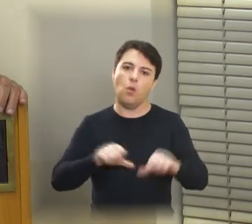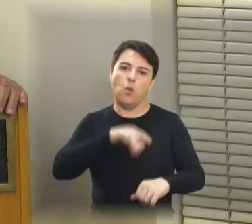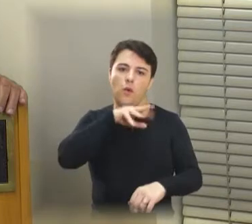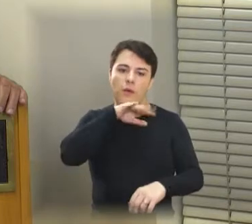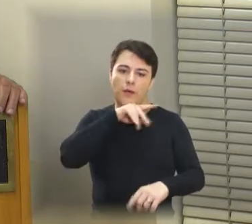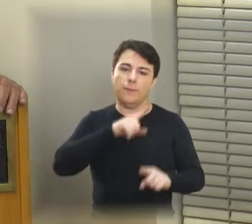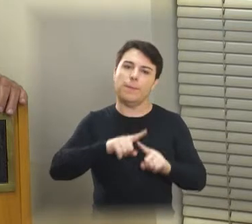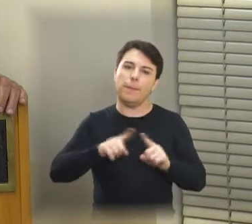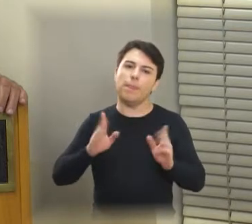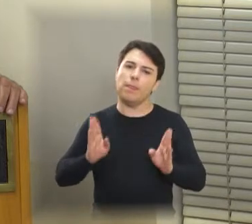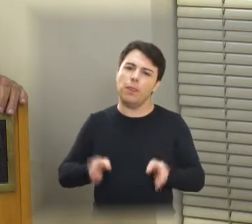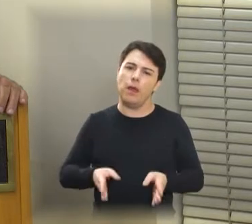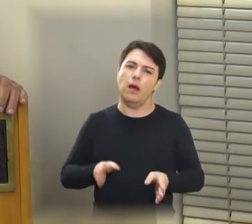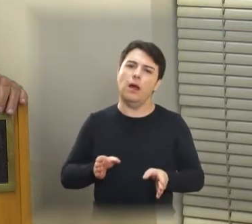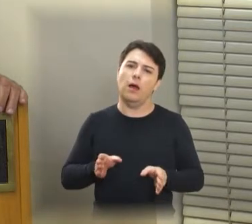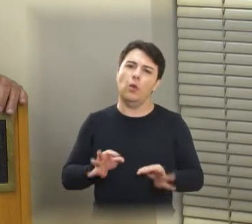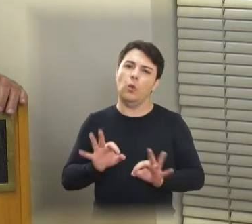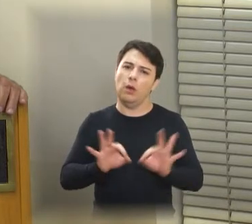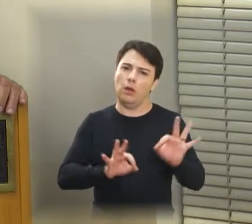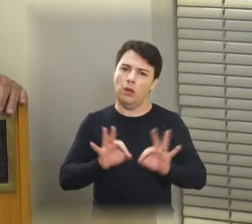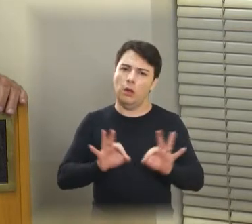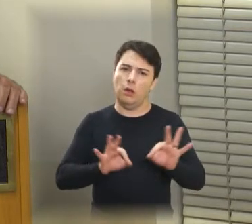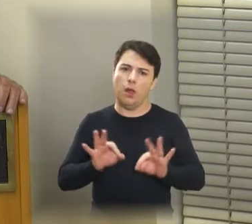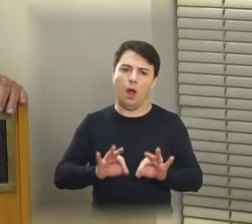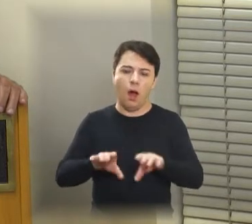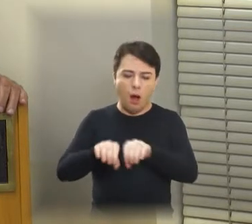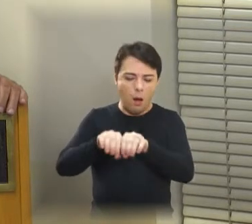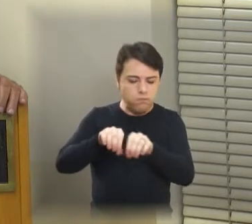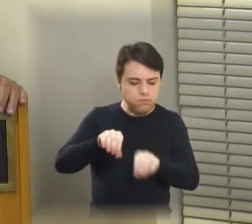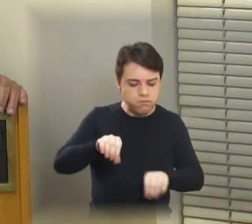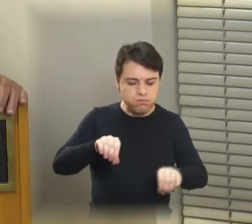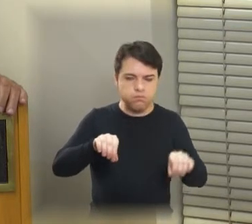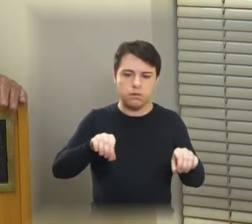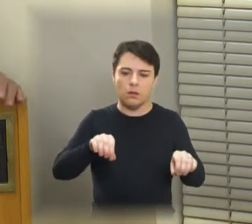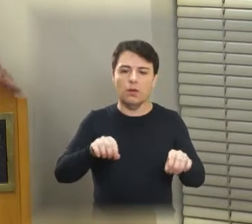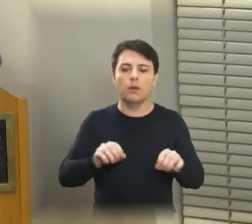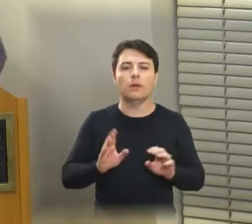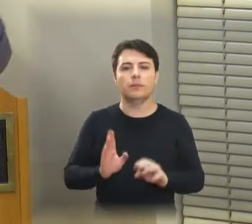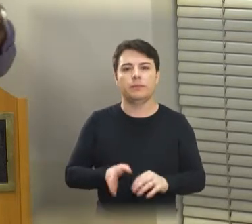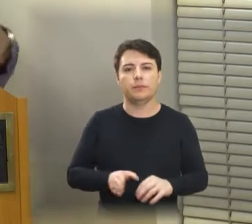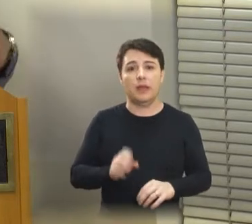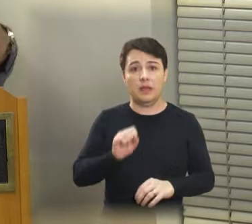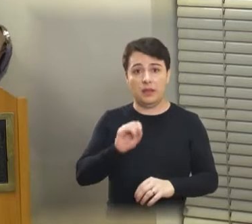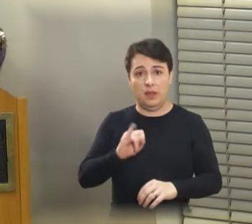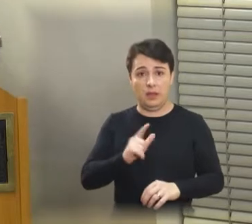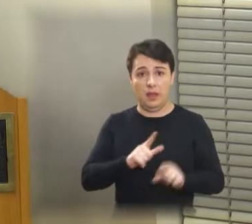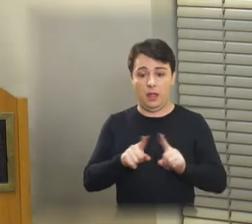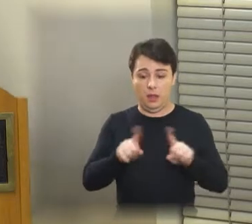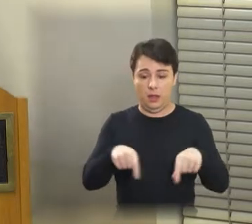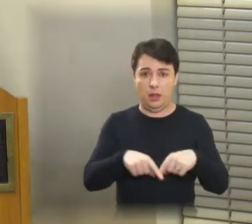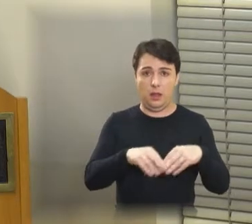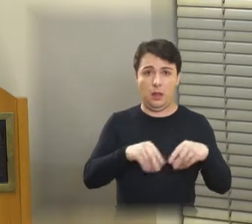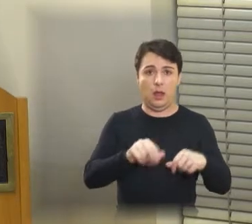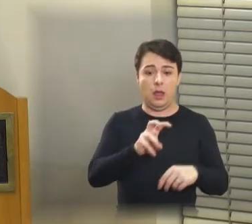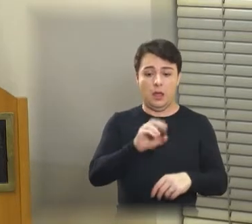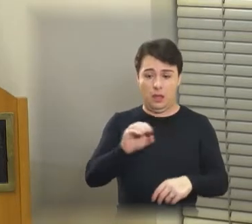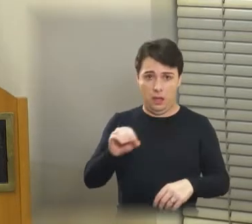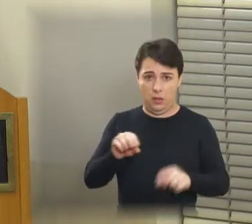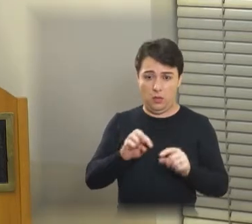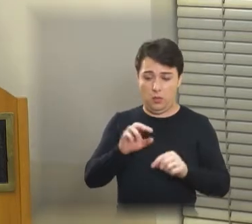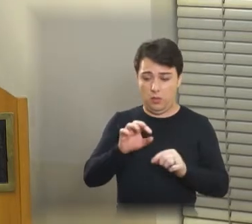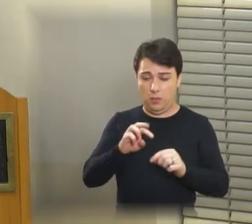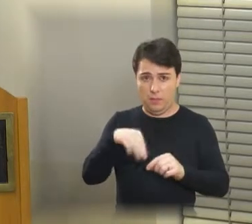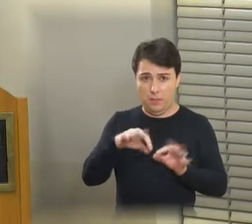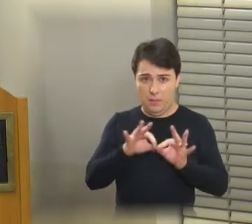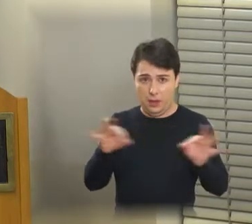feito a galeria. Então, tem que implantar coisas para contenção. O fato de você ter 500 metros, como é que você vai